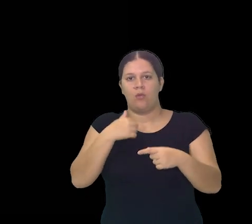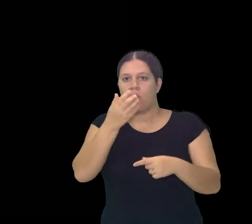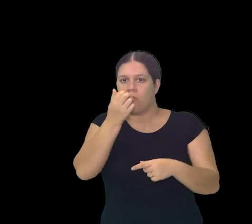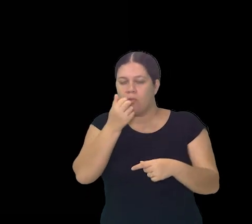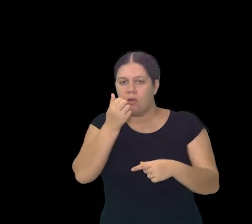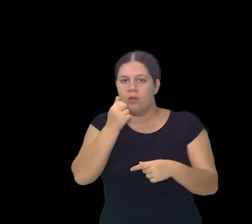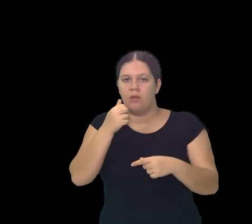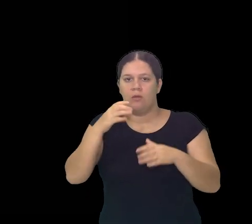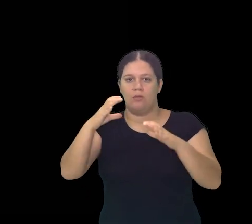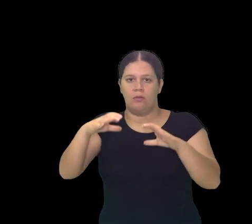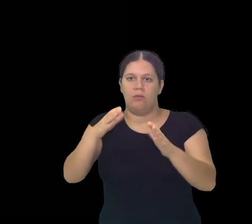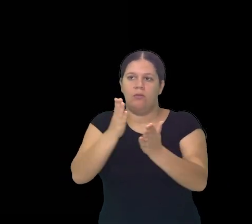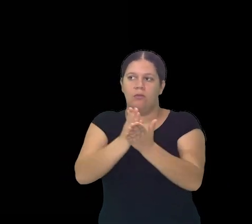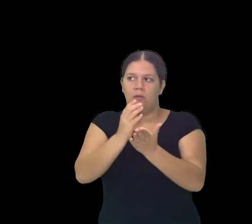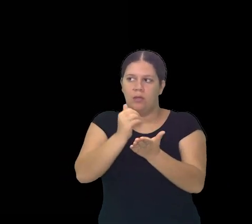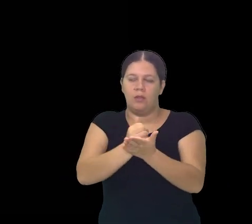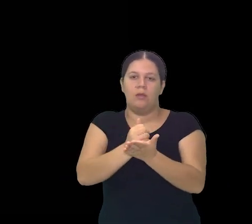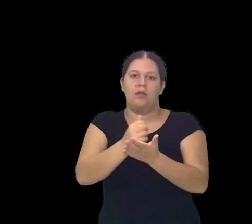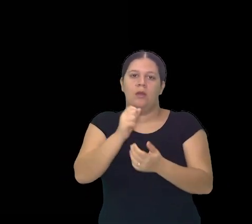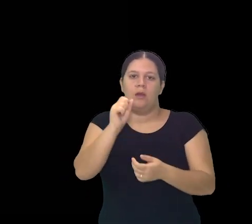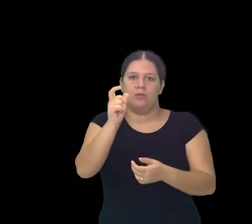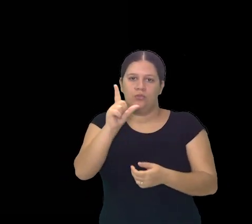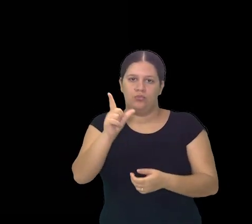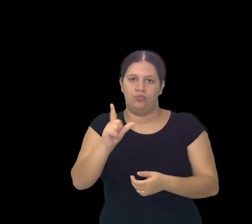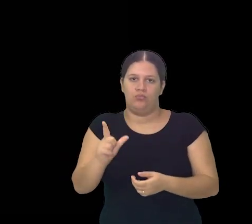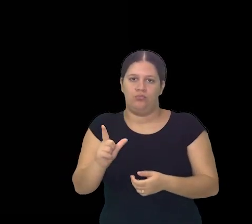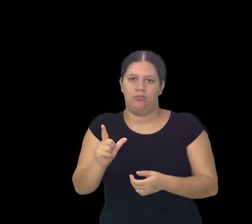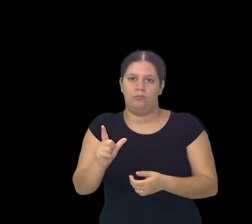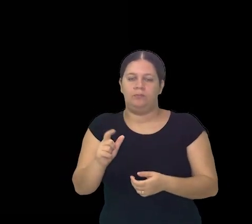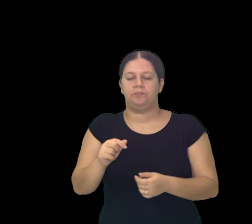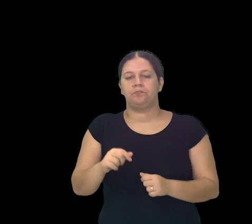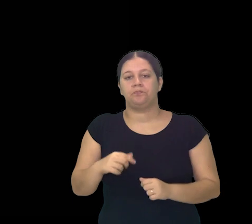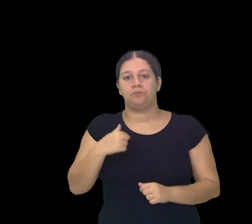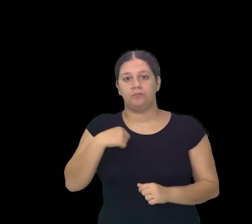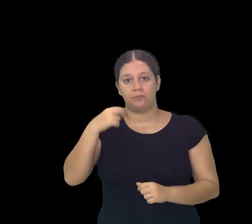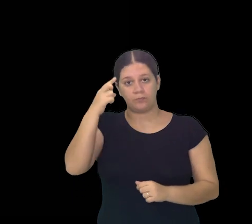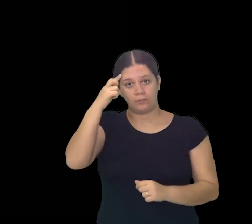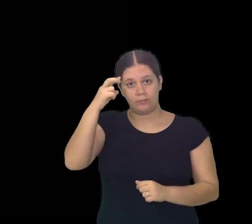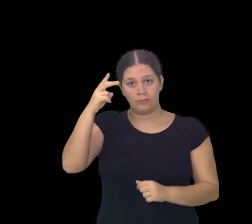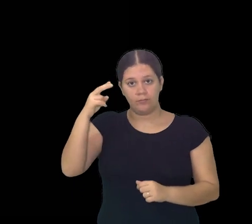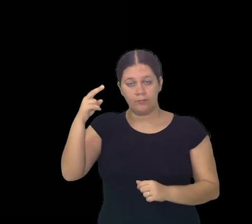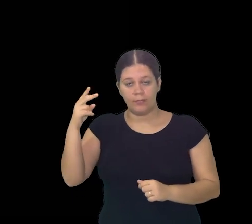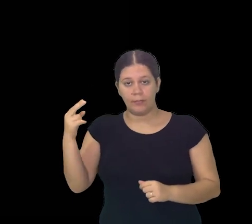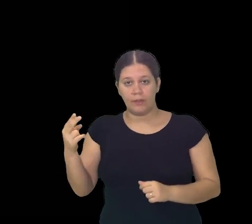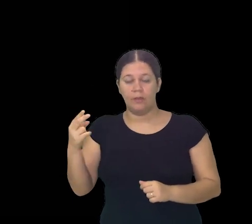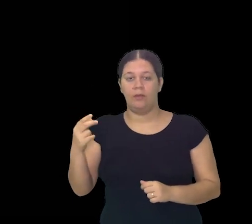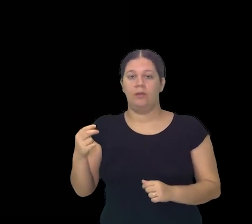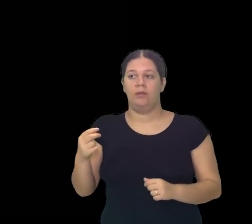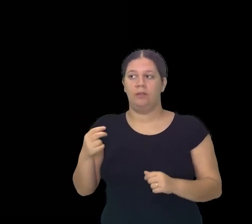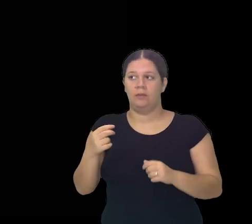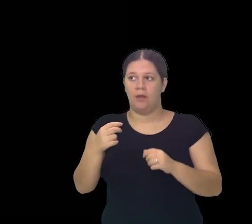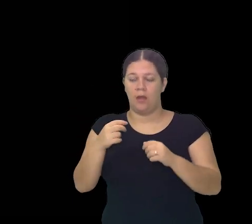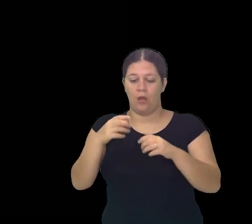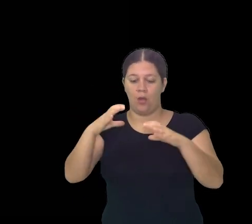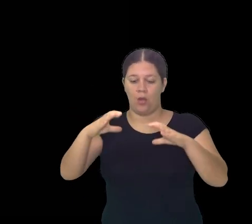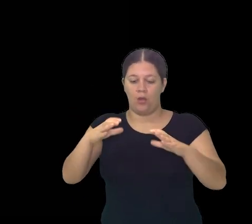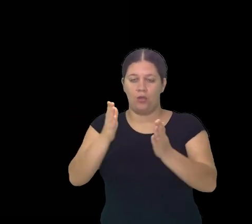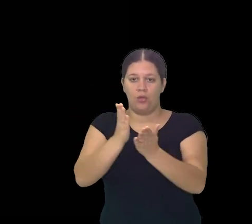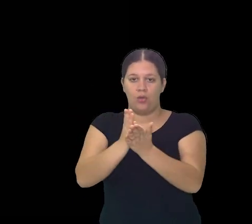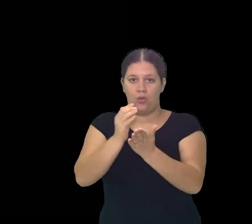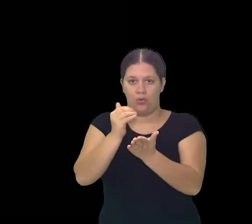parte azul da torta, se cortássemos desse jeito. Se imaginarmos uma torta redonda, seria